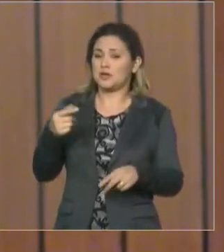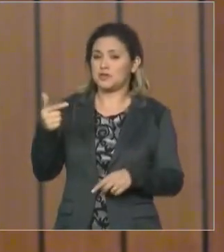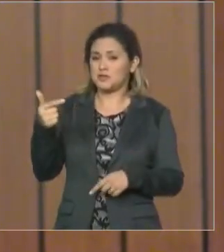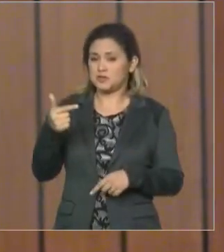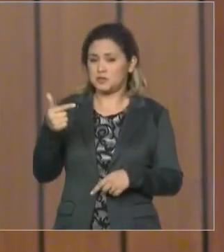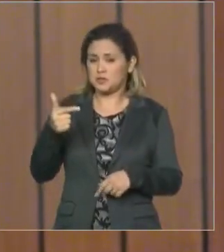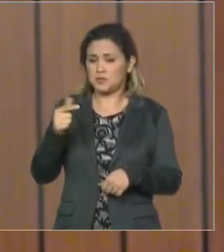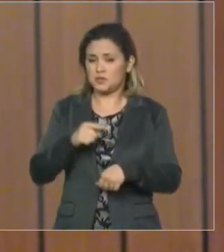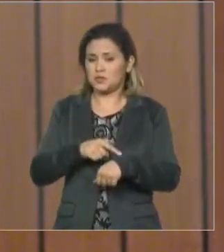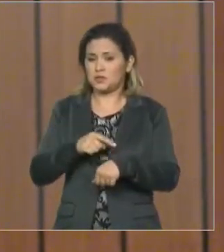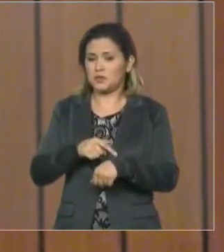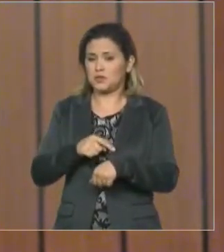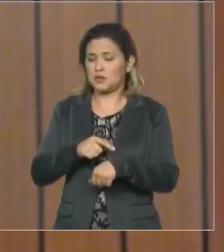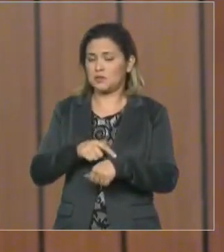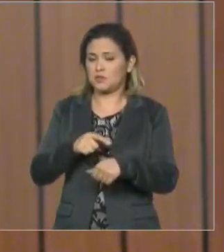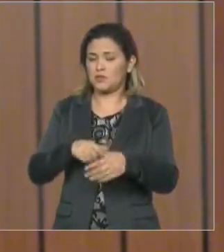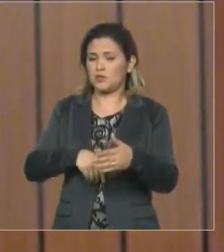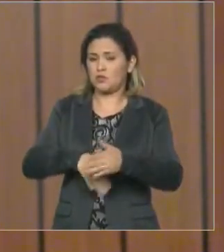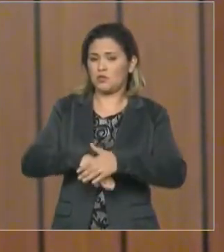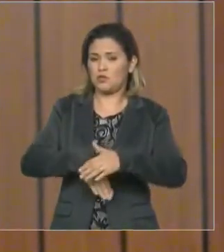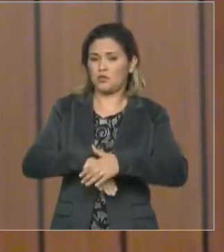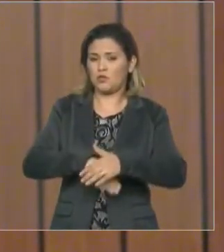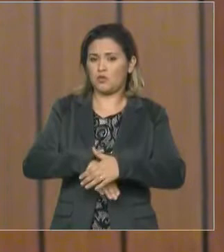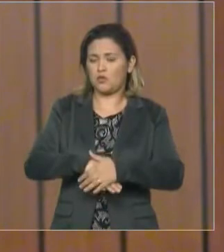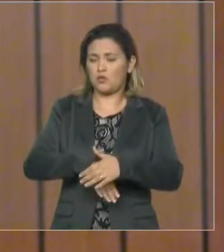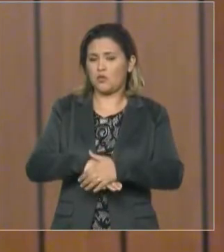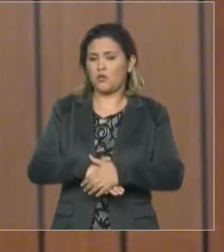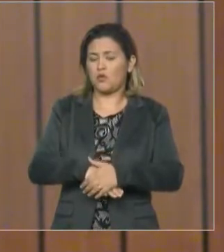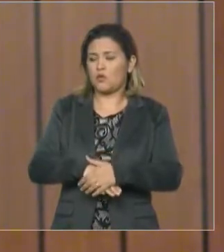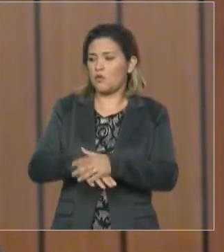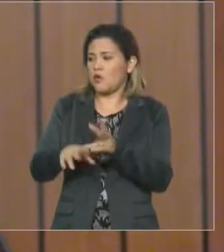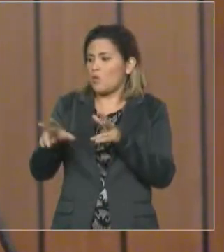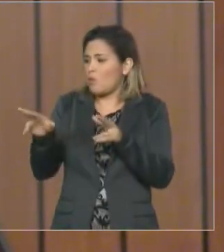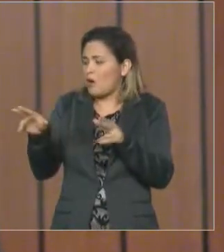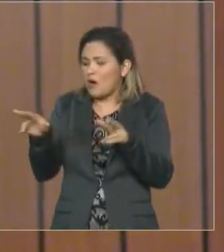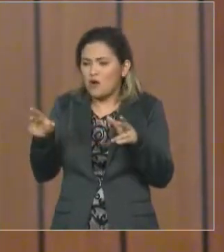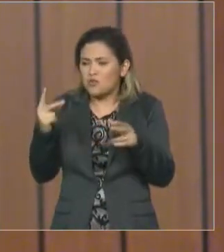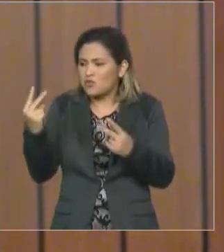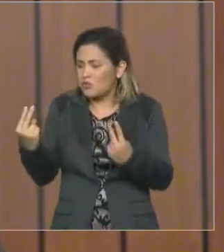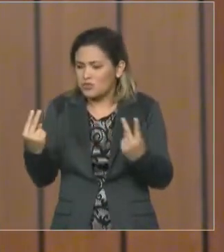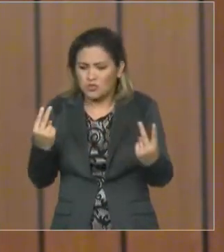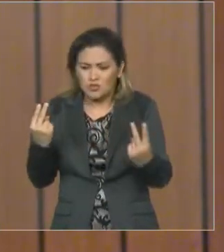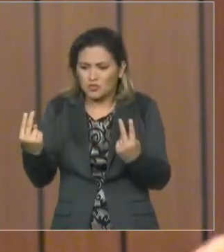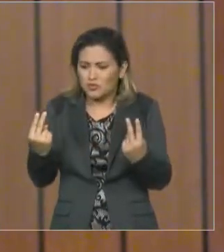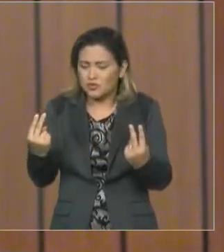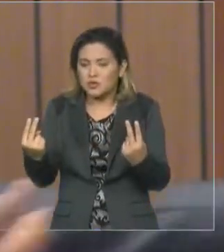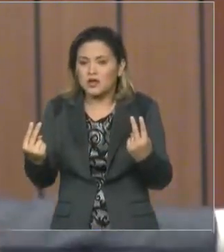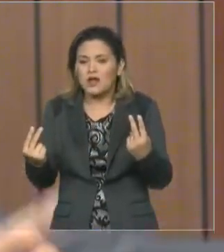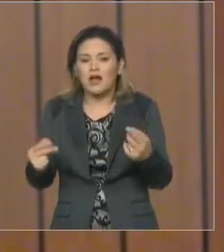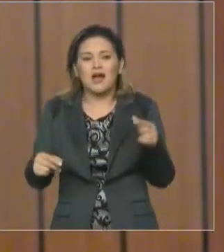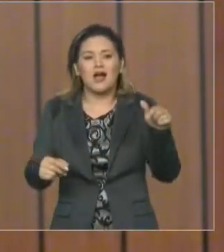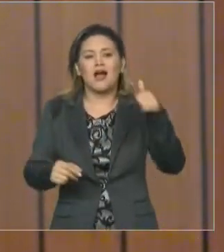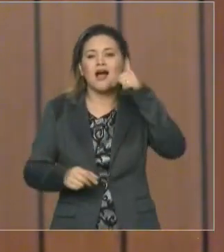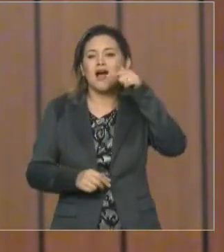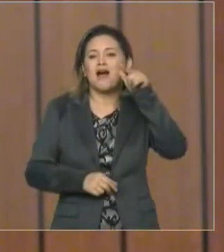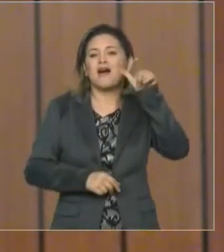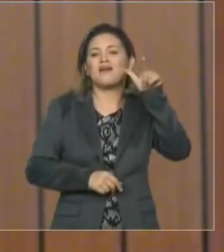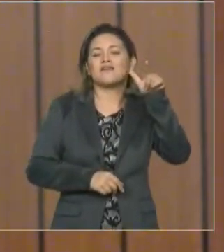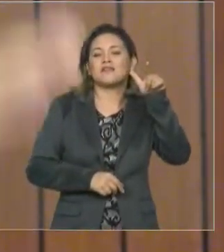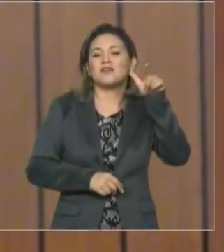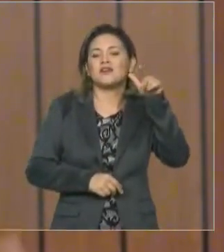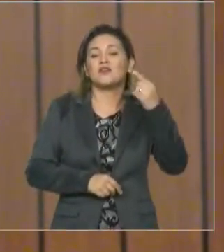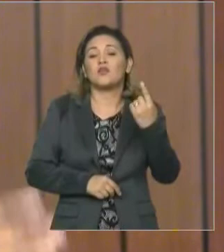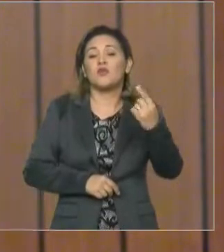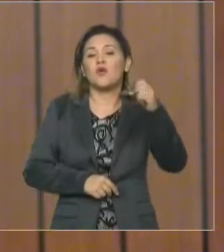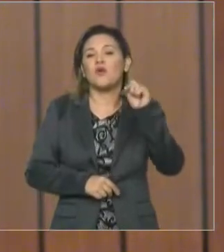Aço consegue fazer um gol através do Adalto e ali mesmo já encerra a partida